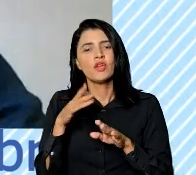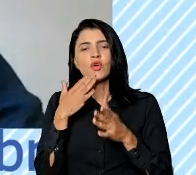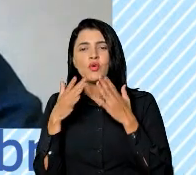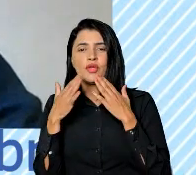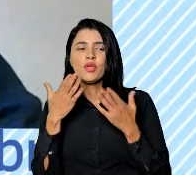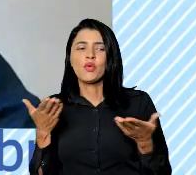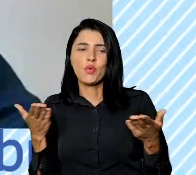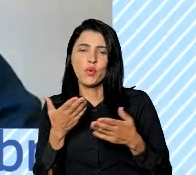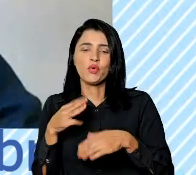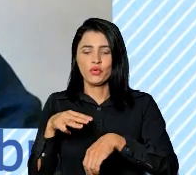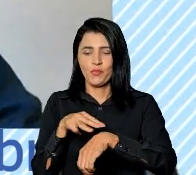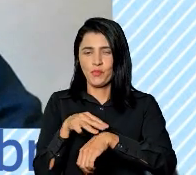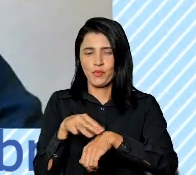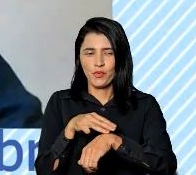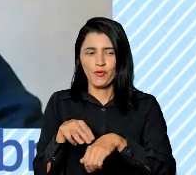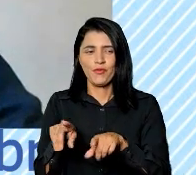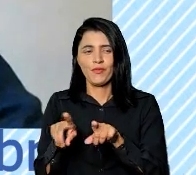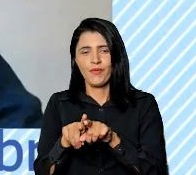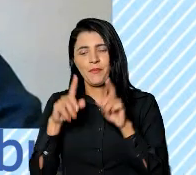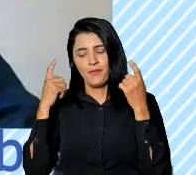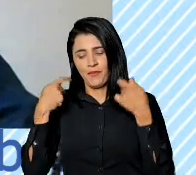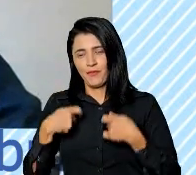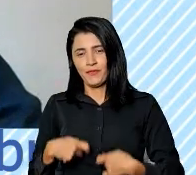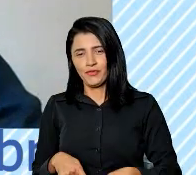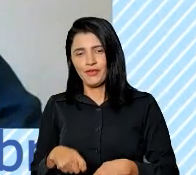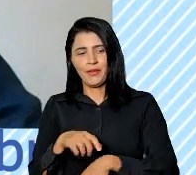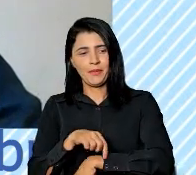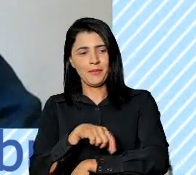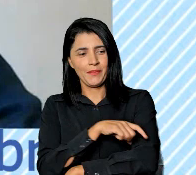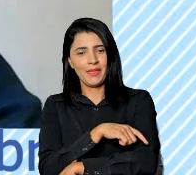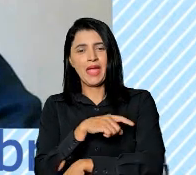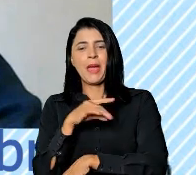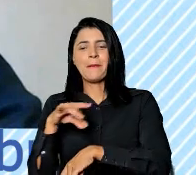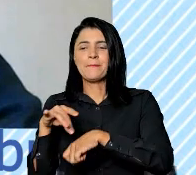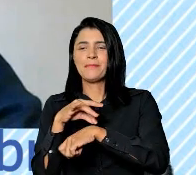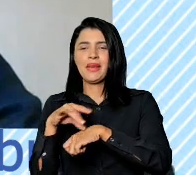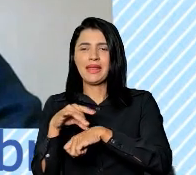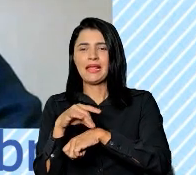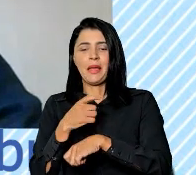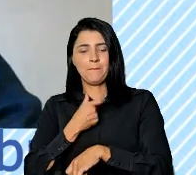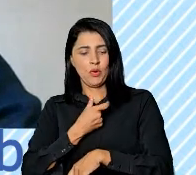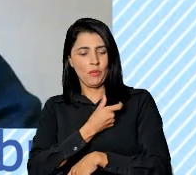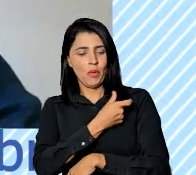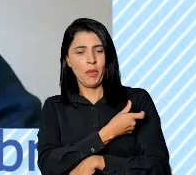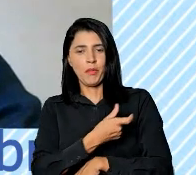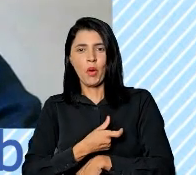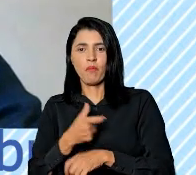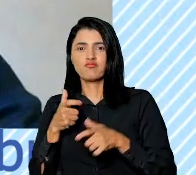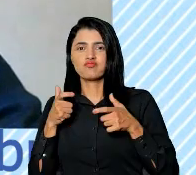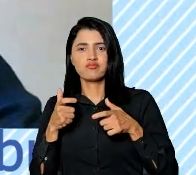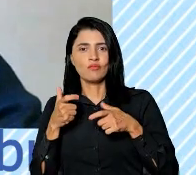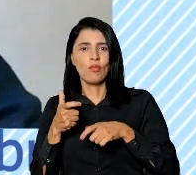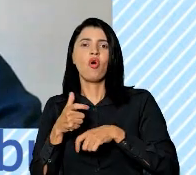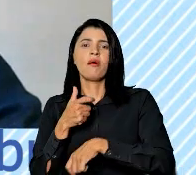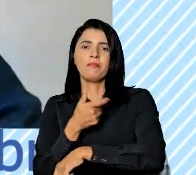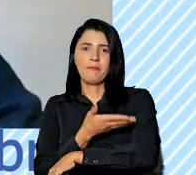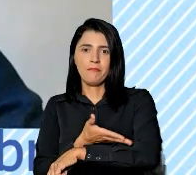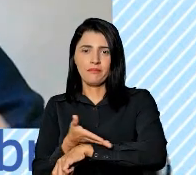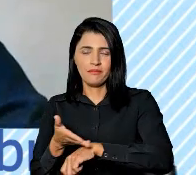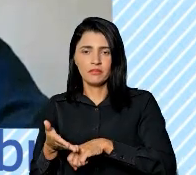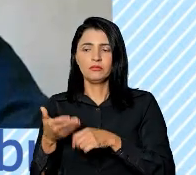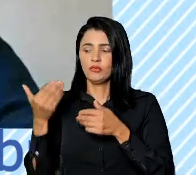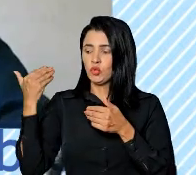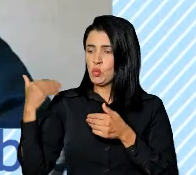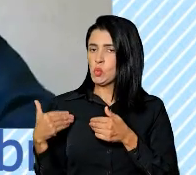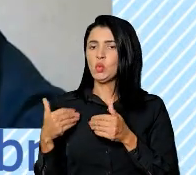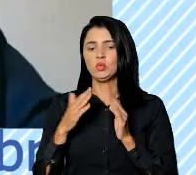marrom. Estou vestindo uma camisa preta com bolas brancas grandes. No meu fundo, existem duas estantes de